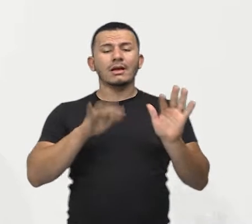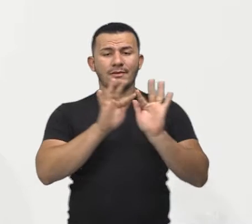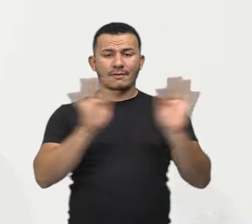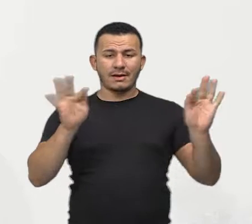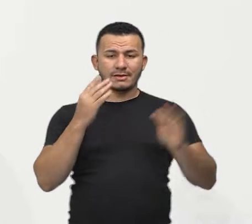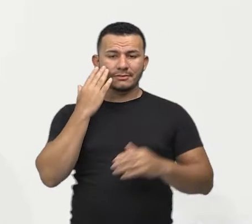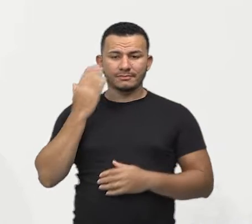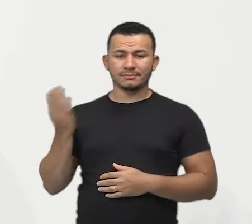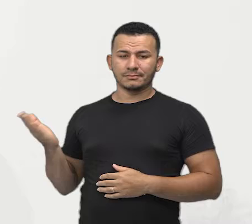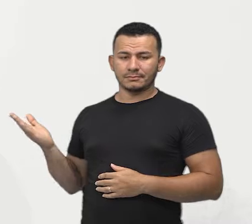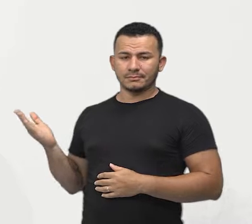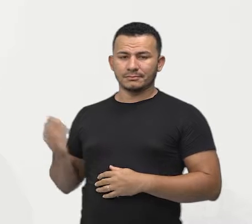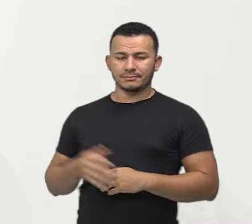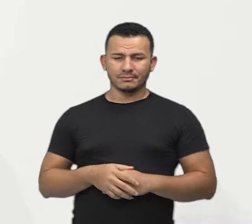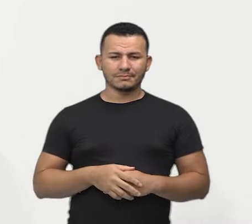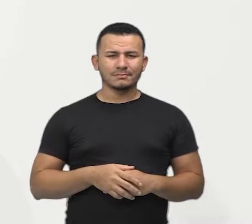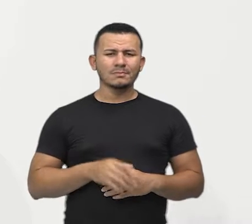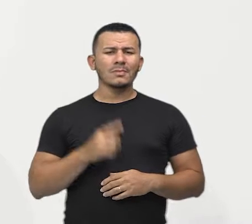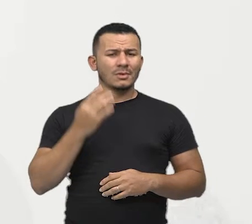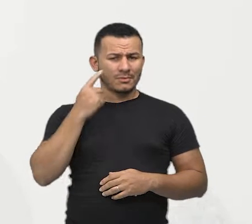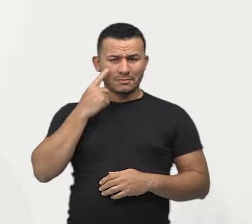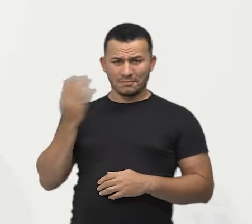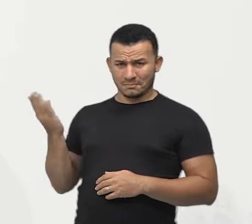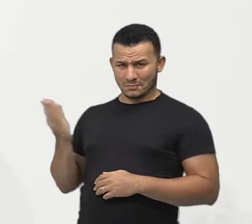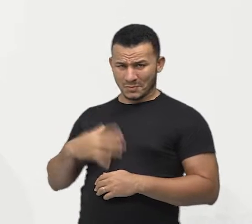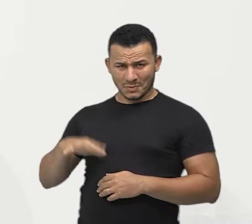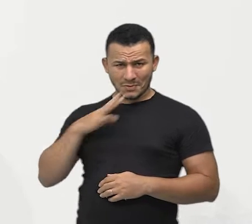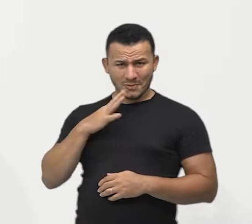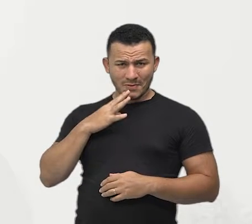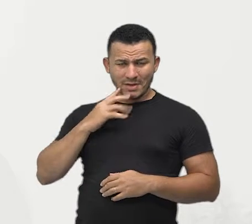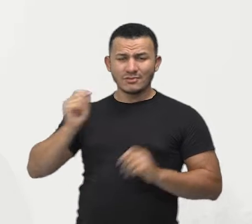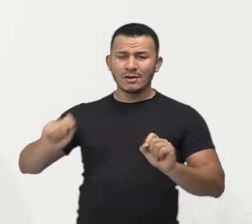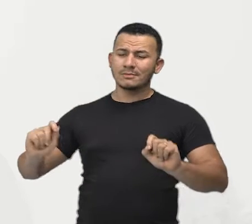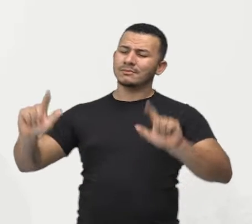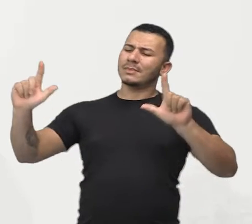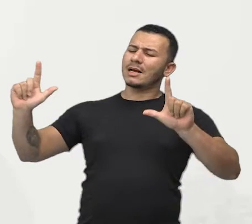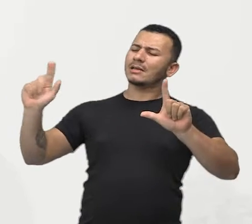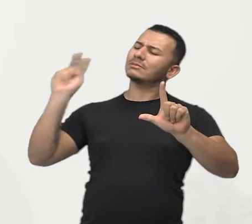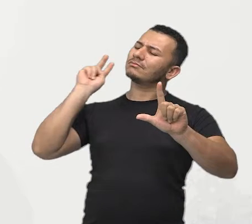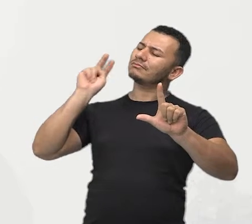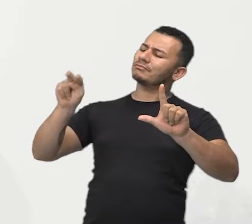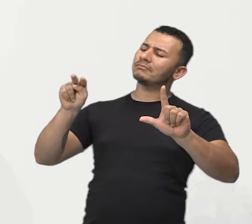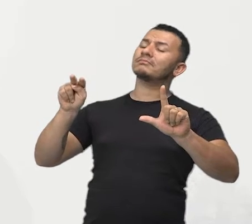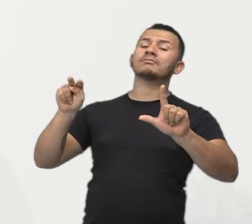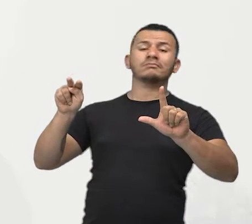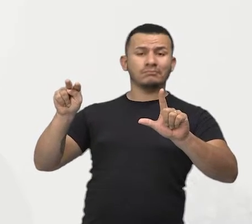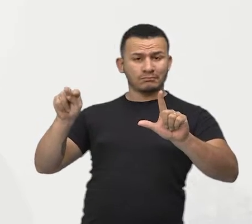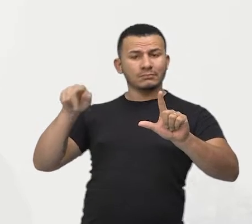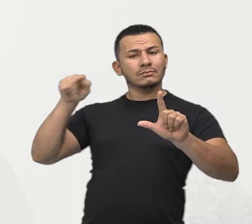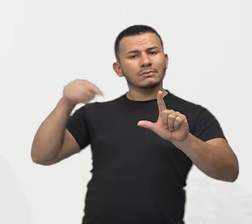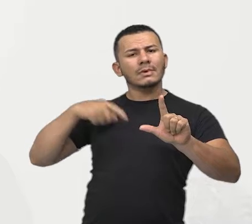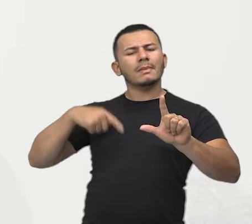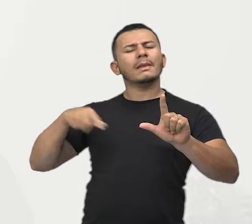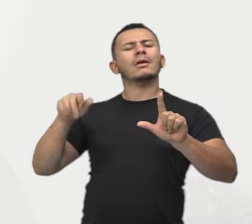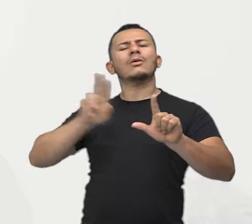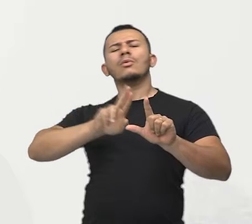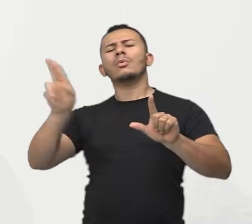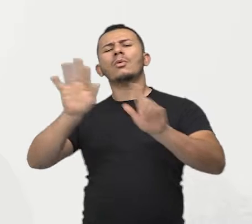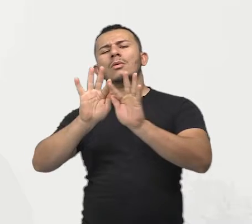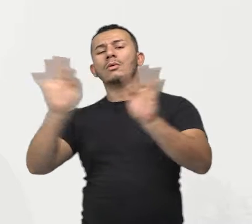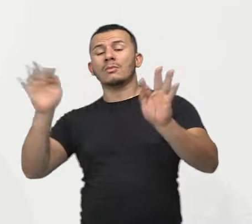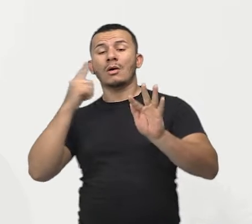só, você com certeza andando pela rua, você já pode ter encontrado uma placa como esta. Observem que nesta placa eu tenho